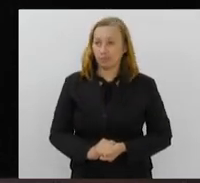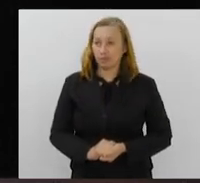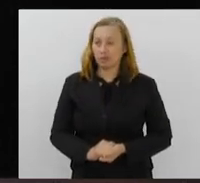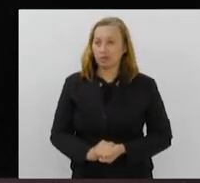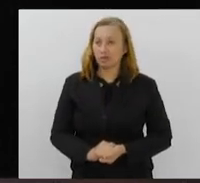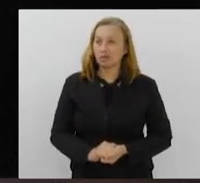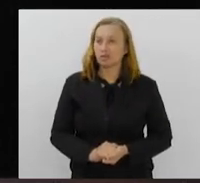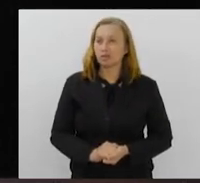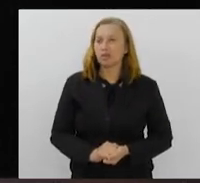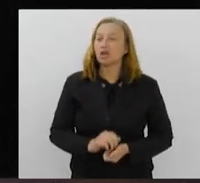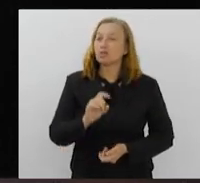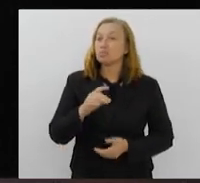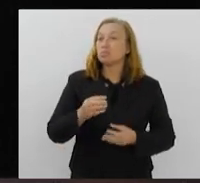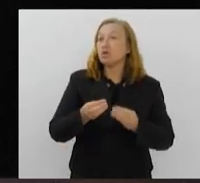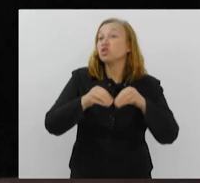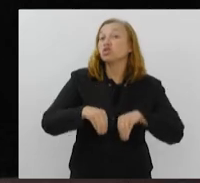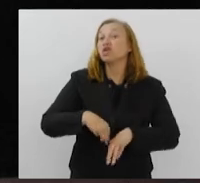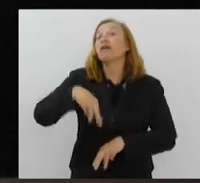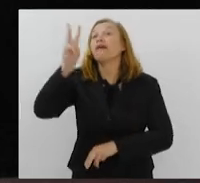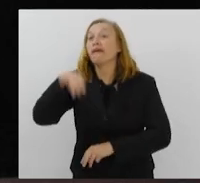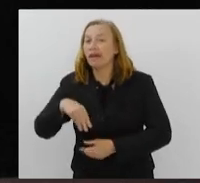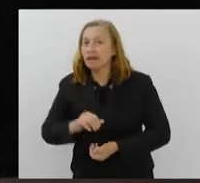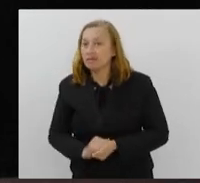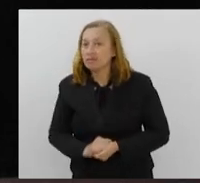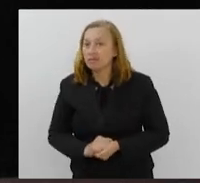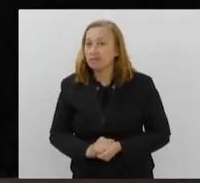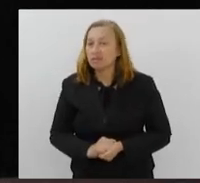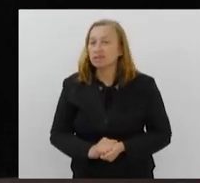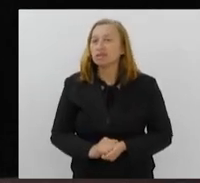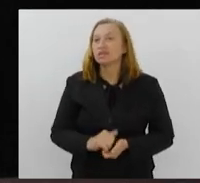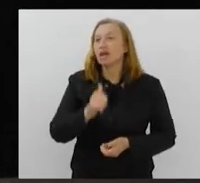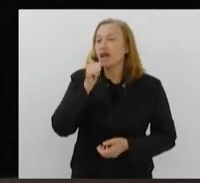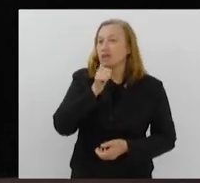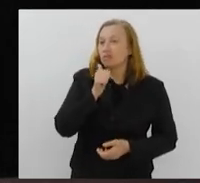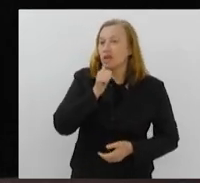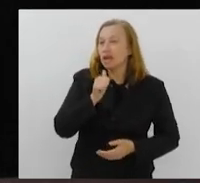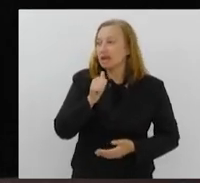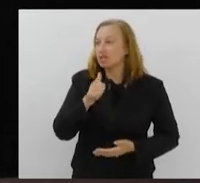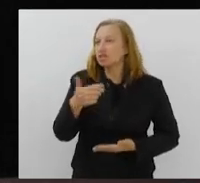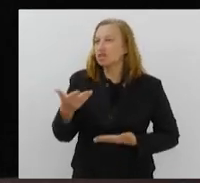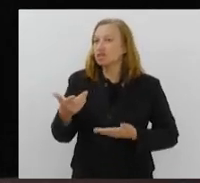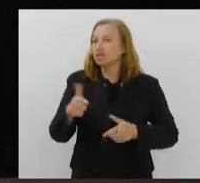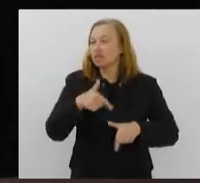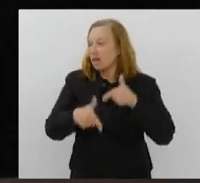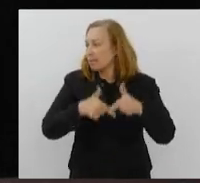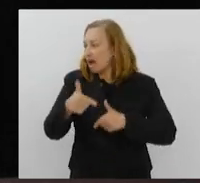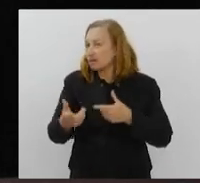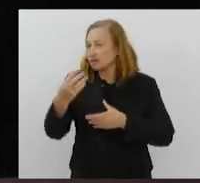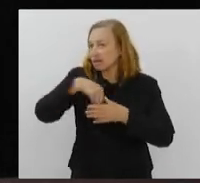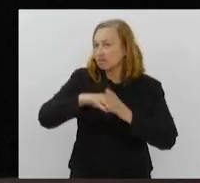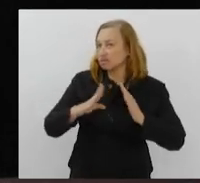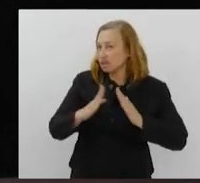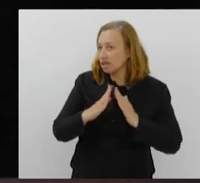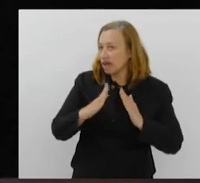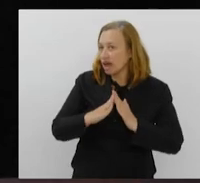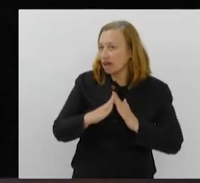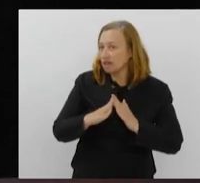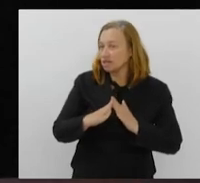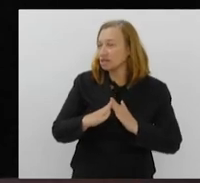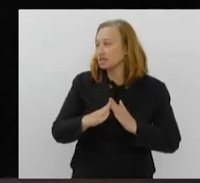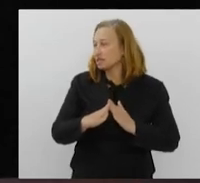rendimento médio. E isso afeta quem? Afeta as empregadas domésticas, afeta as trabalhadoras e